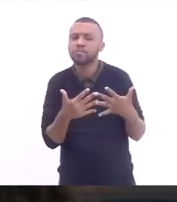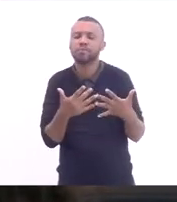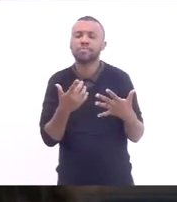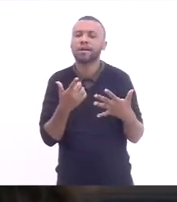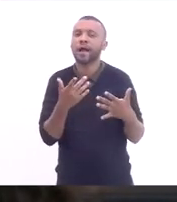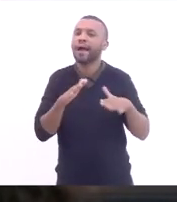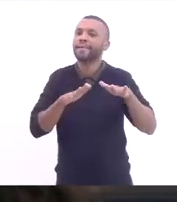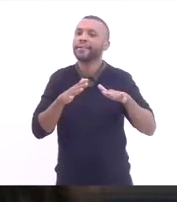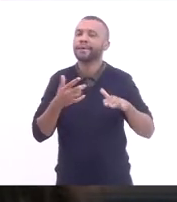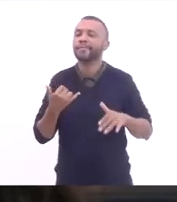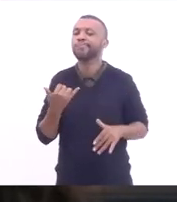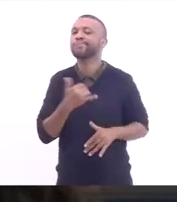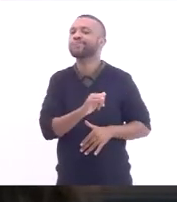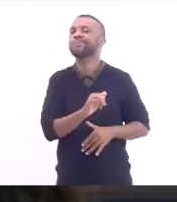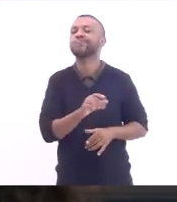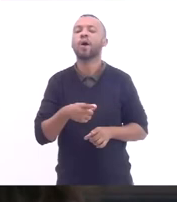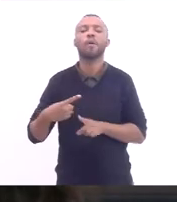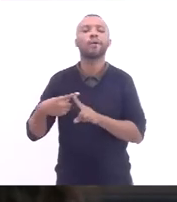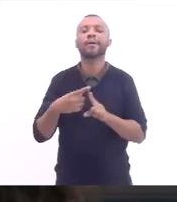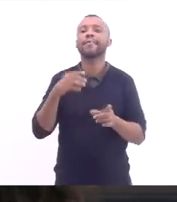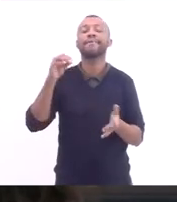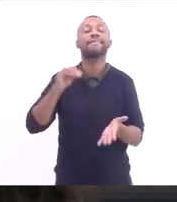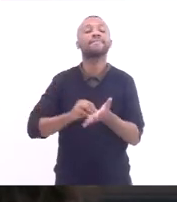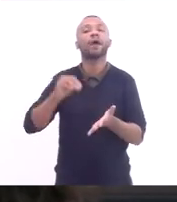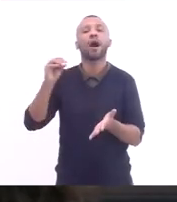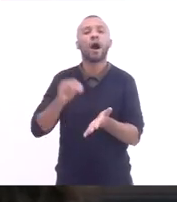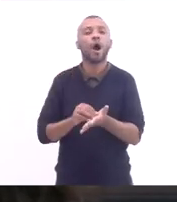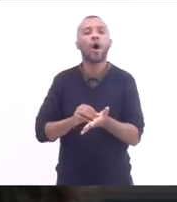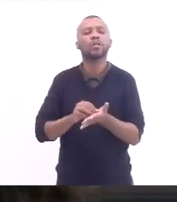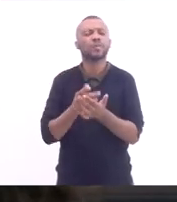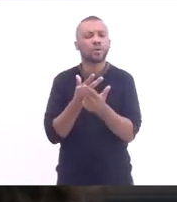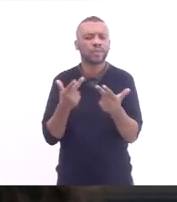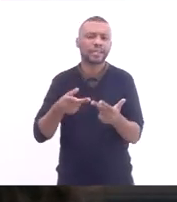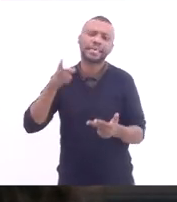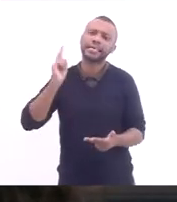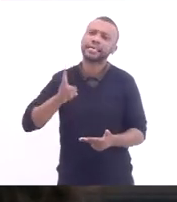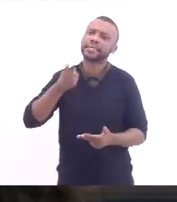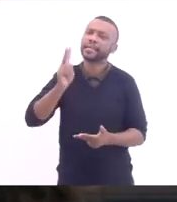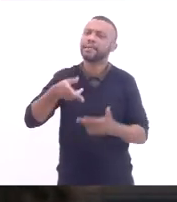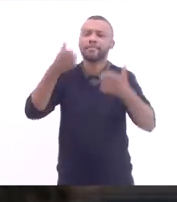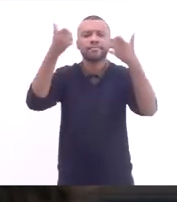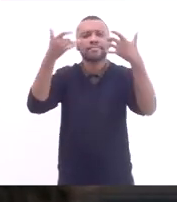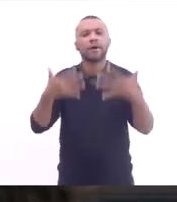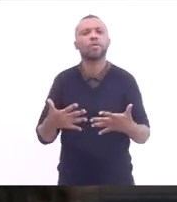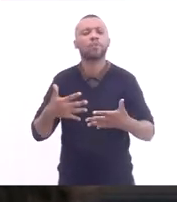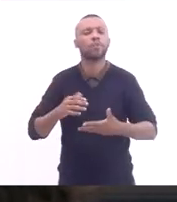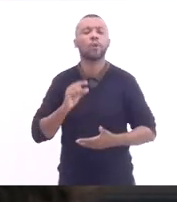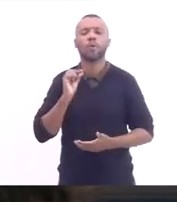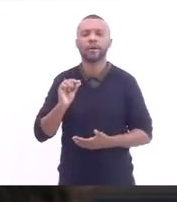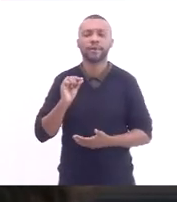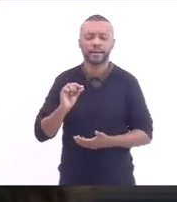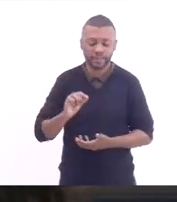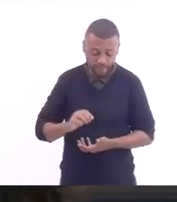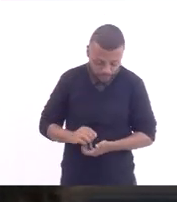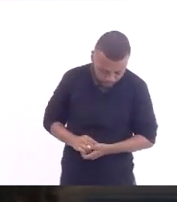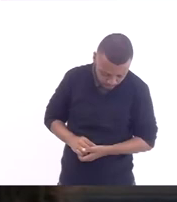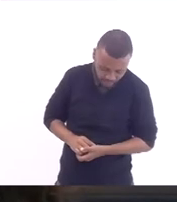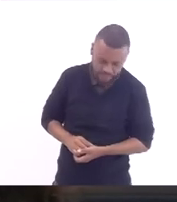apresentados exatamente porque não tem ainda aquela coisa que a gente sempre falou, nobre deputado, o